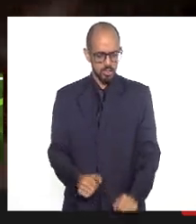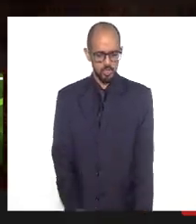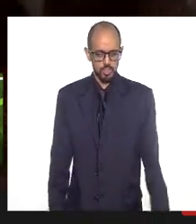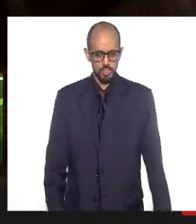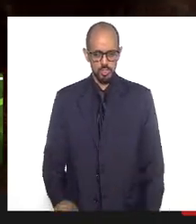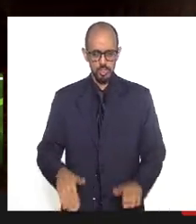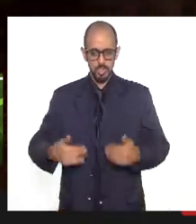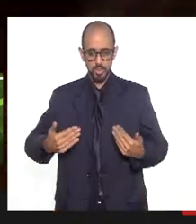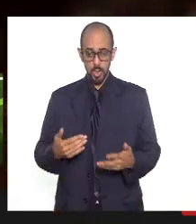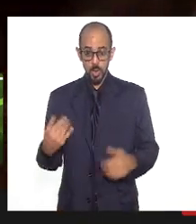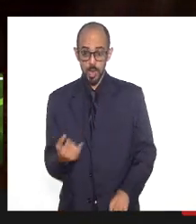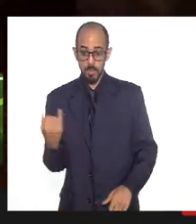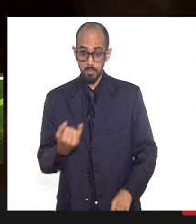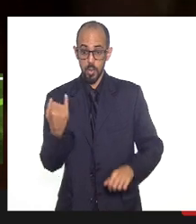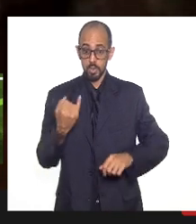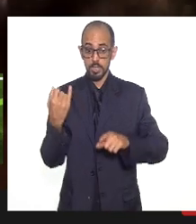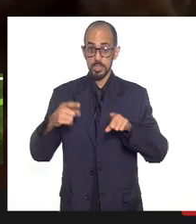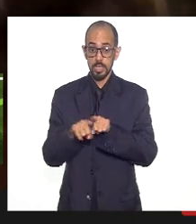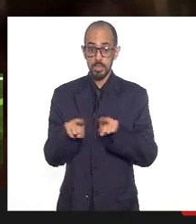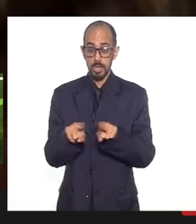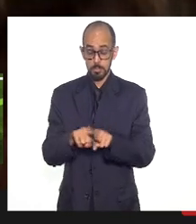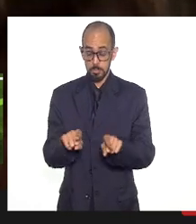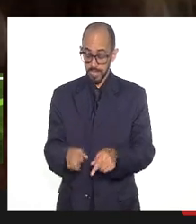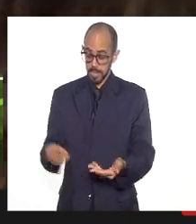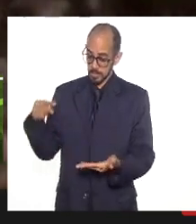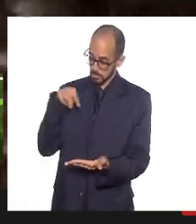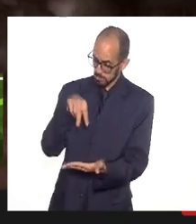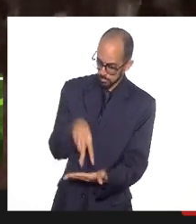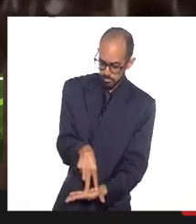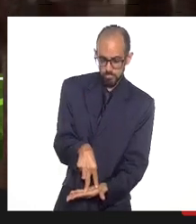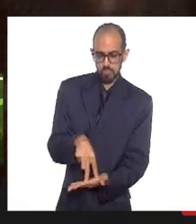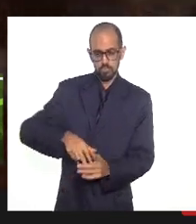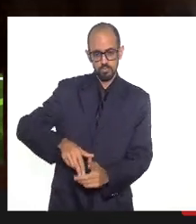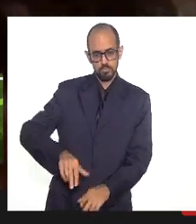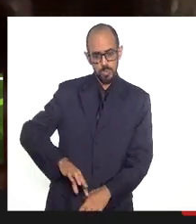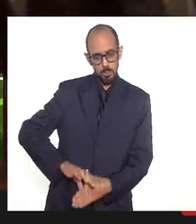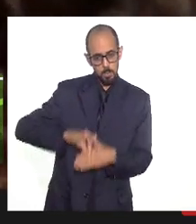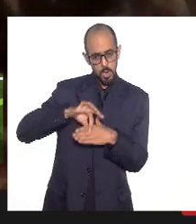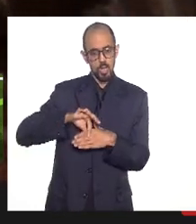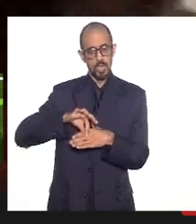E aí a importância desses sujeitos estarem é porque